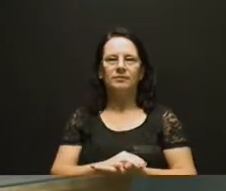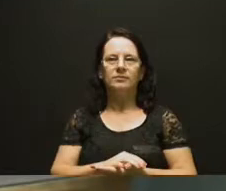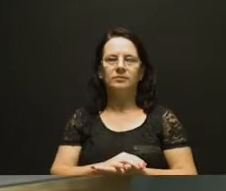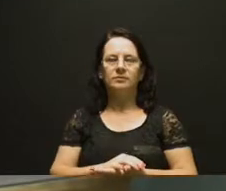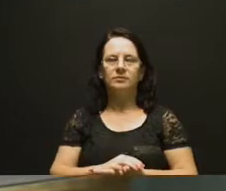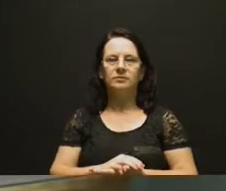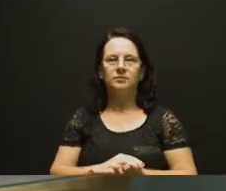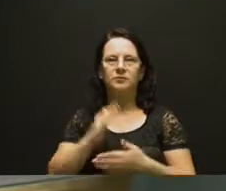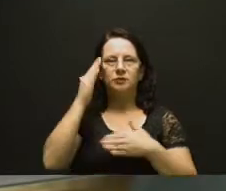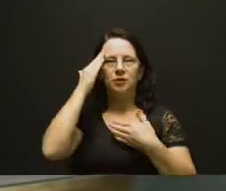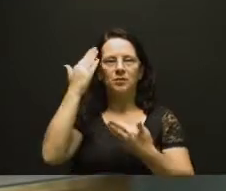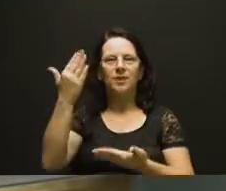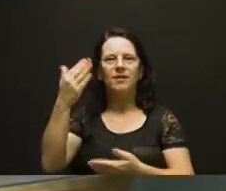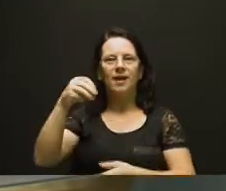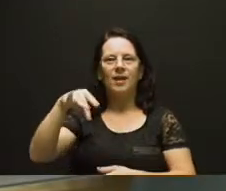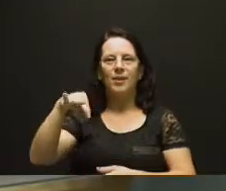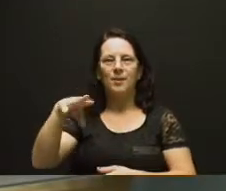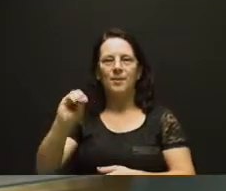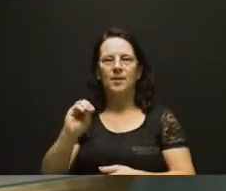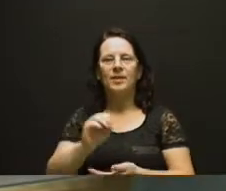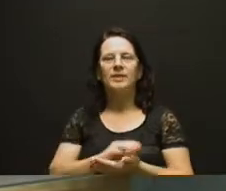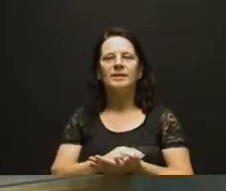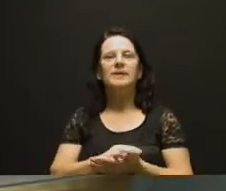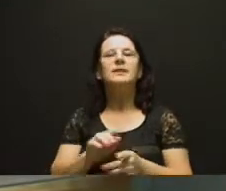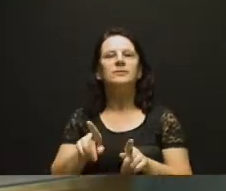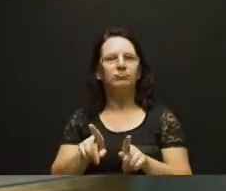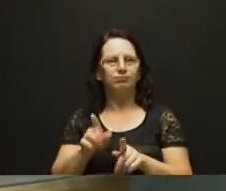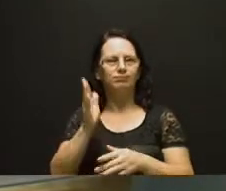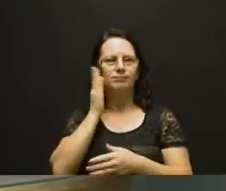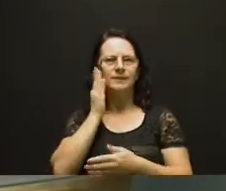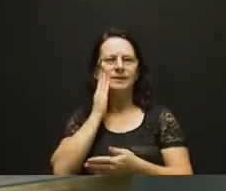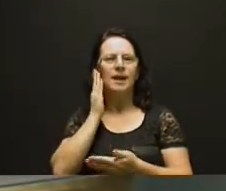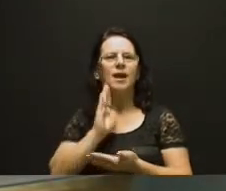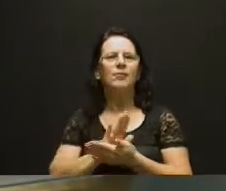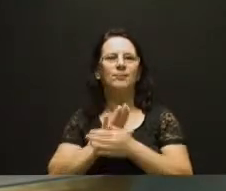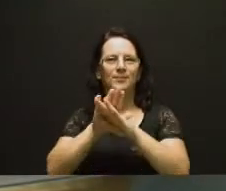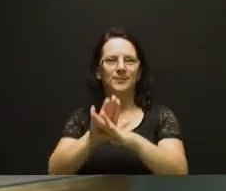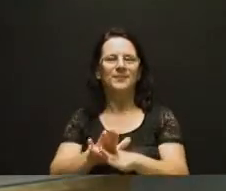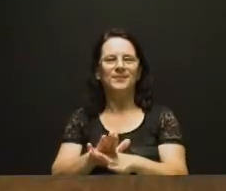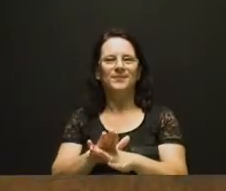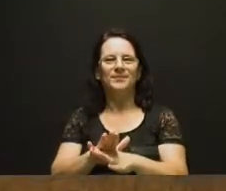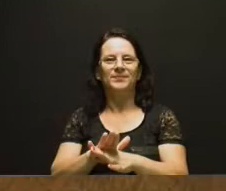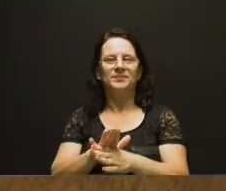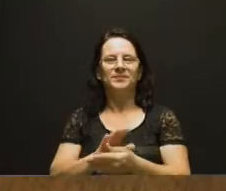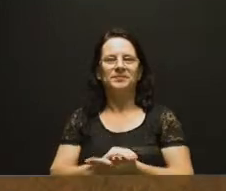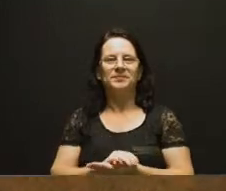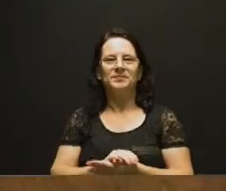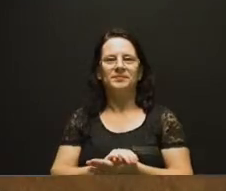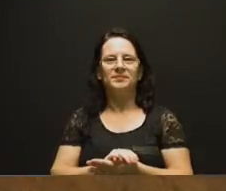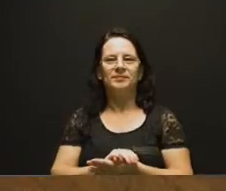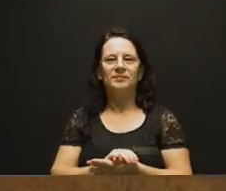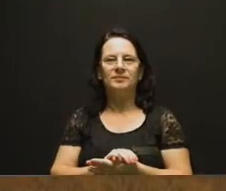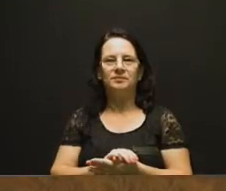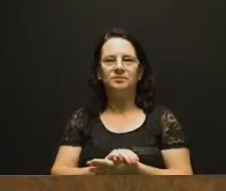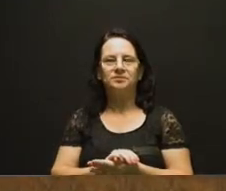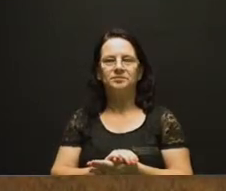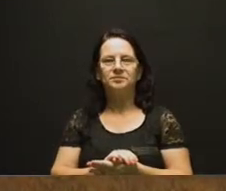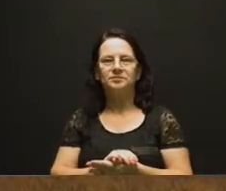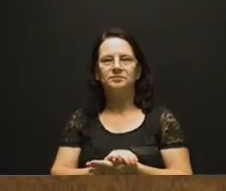obrigado nobre vereador mas iam sei que posso contar a sua colaboração